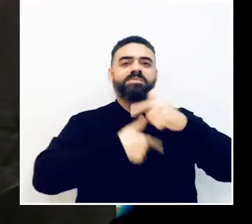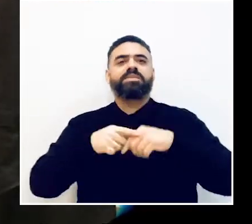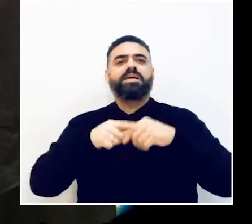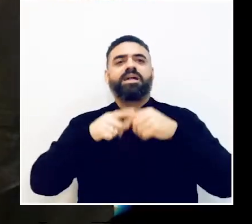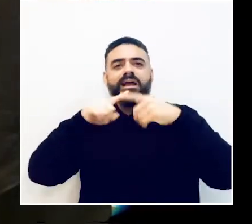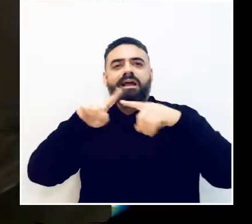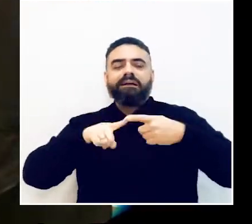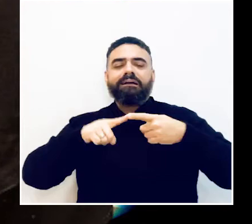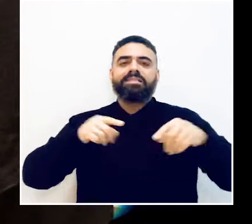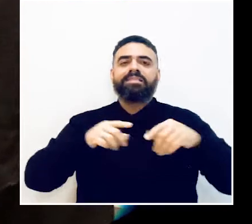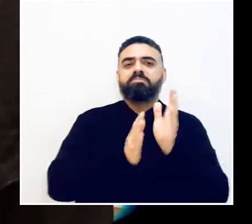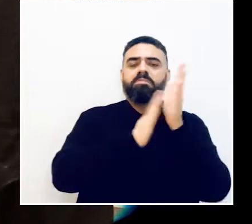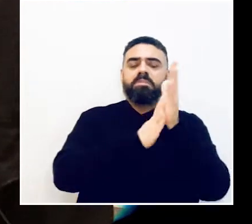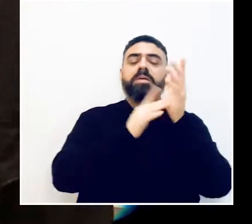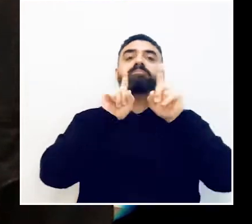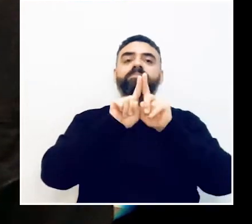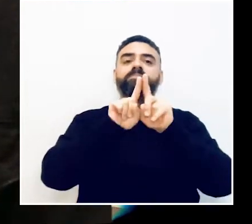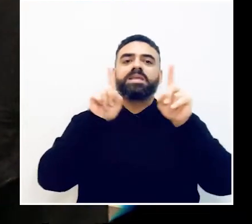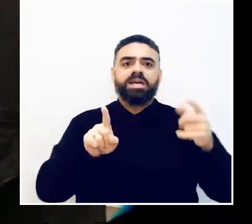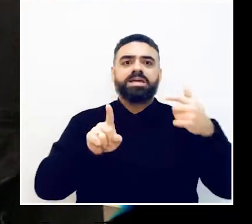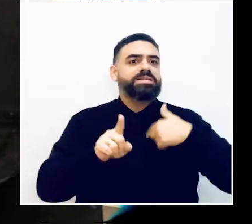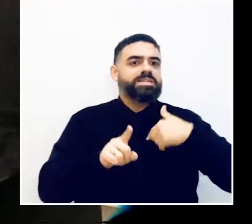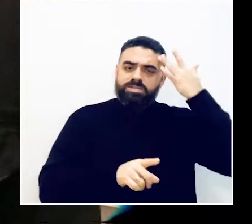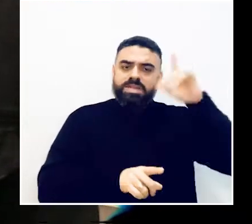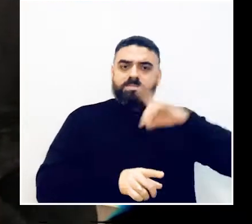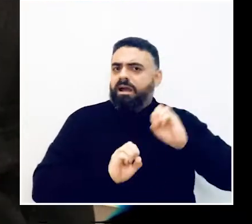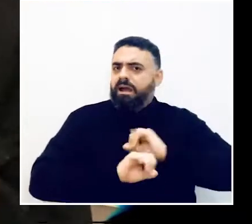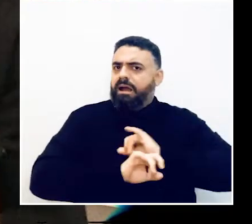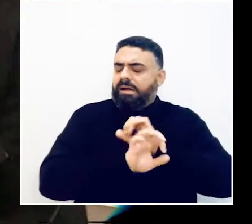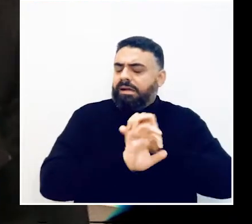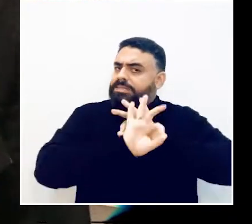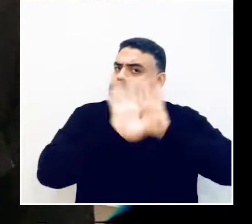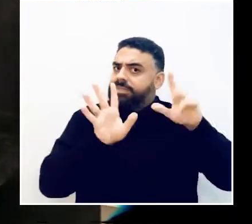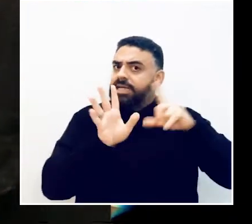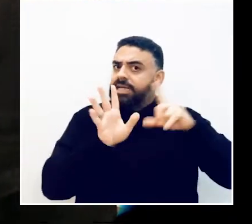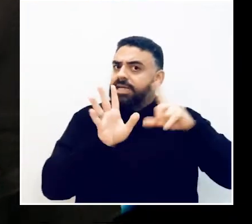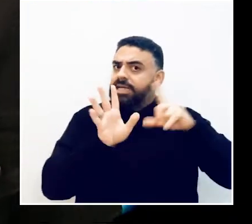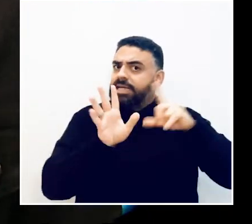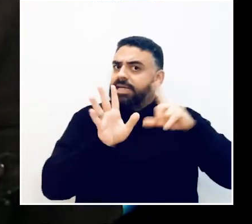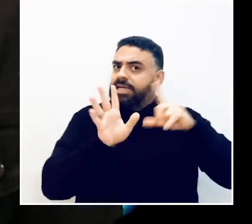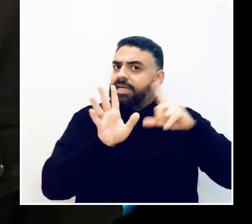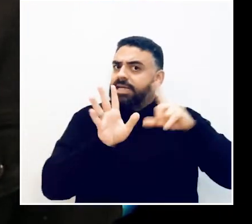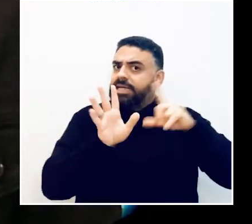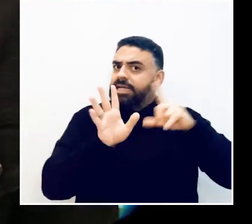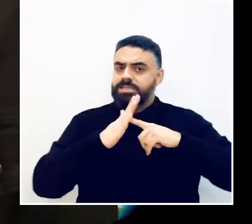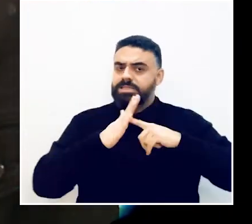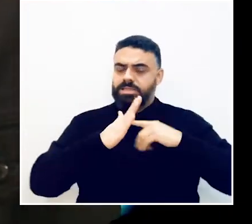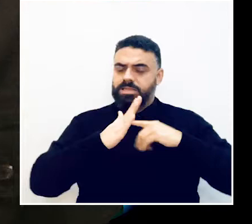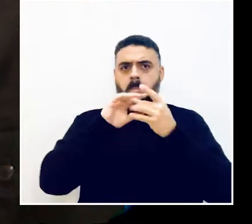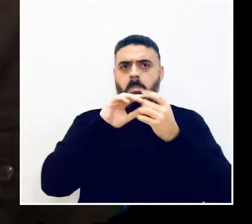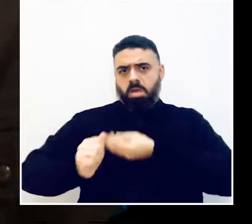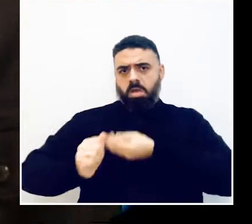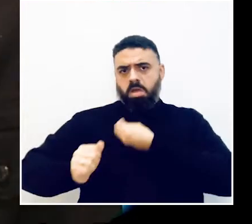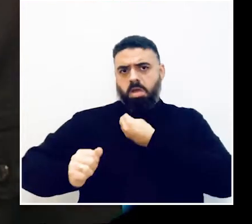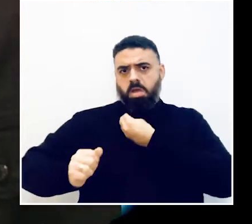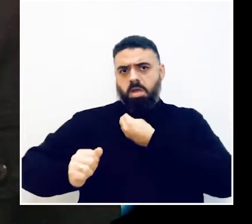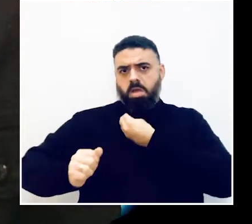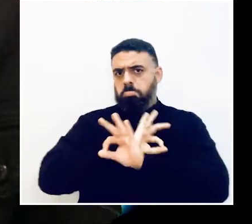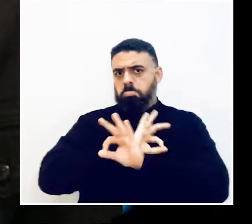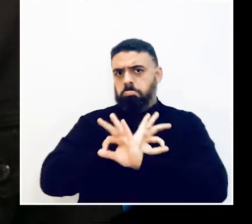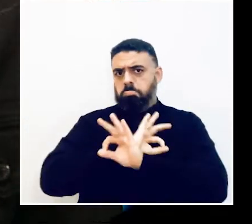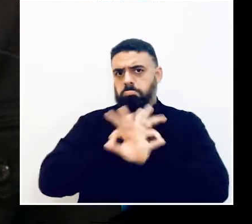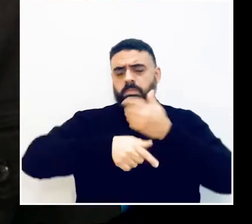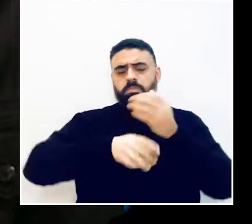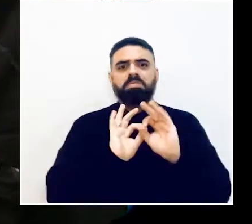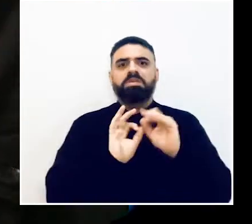iria trabalhar, da qual eu iria me envolver assim, com uma grande fatia da minha vida. Nunca foi, apesar de ser um talento, né? Apesar de a gente